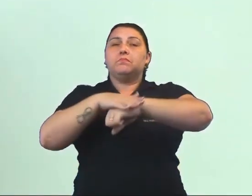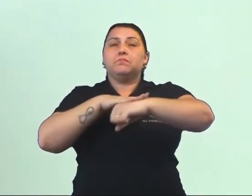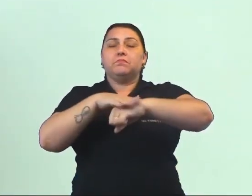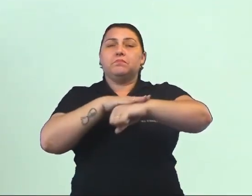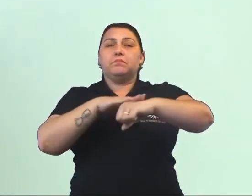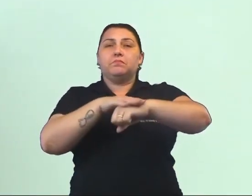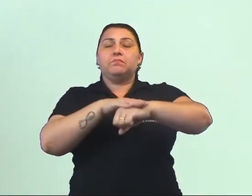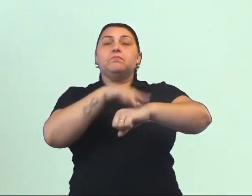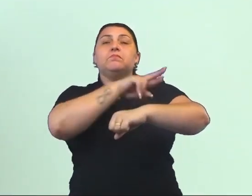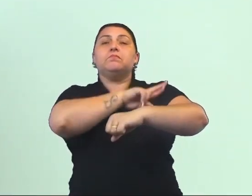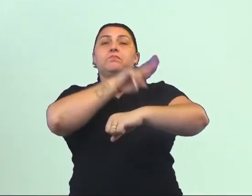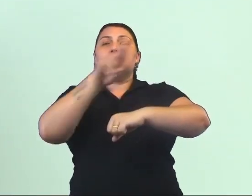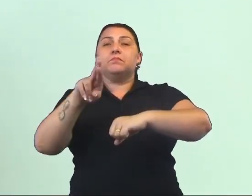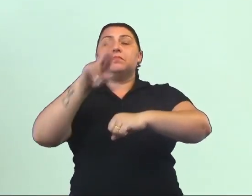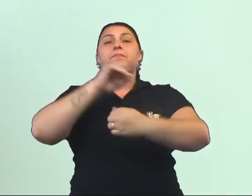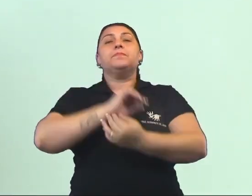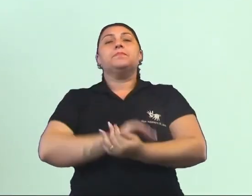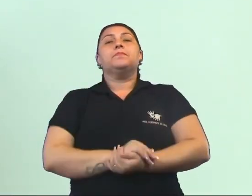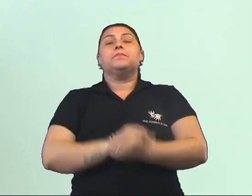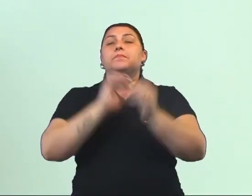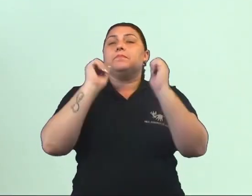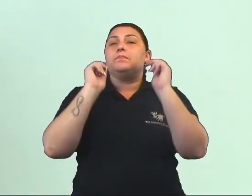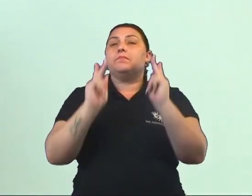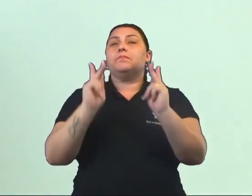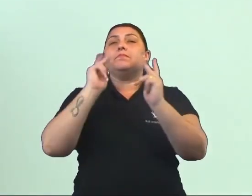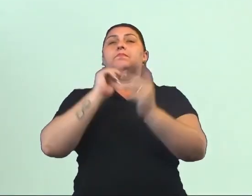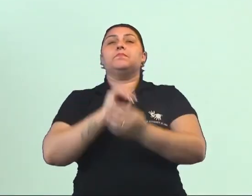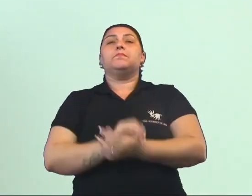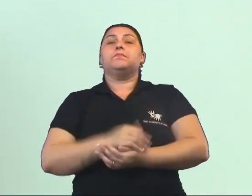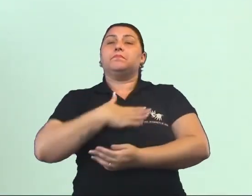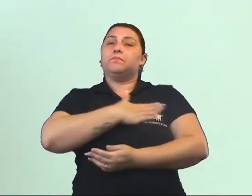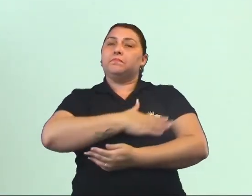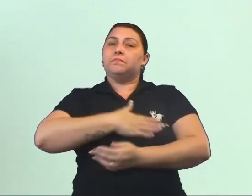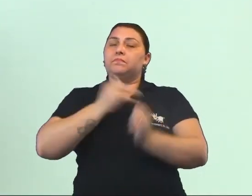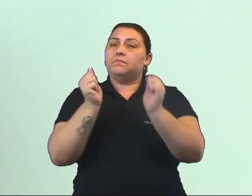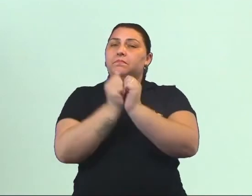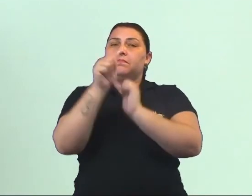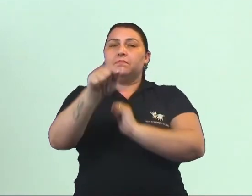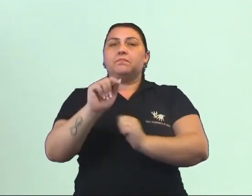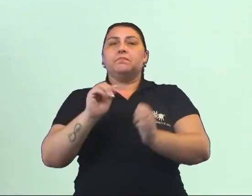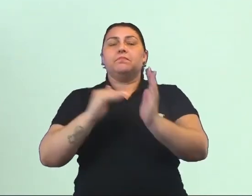diálogo entre as religiões, ok? Prazer estar com